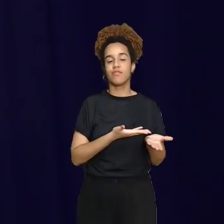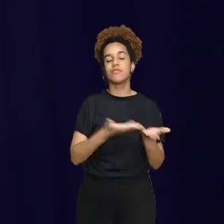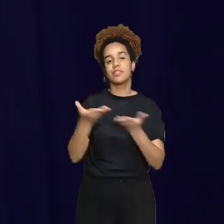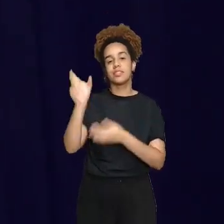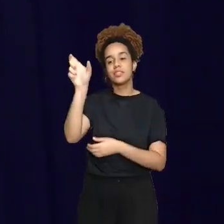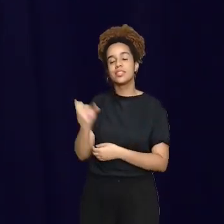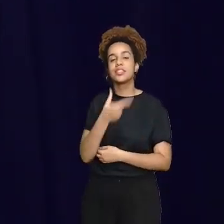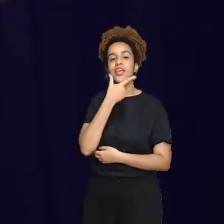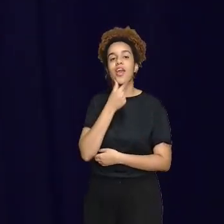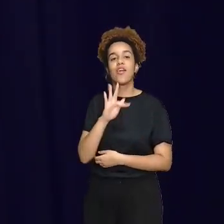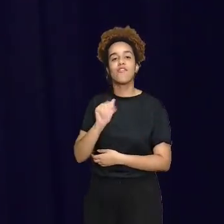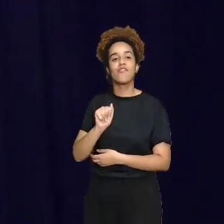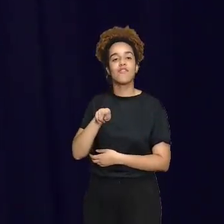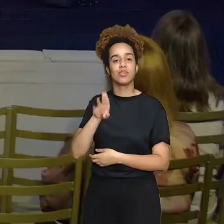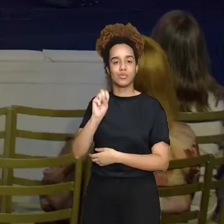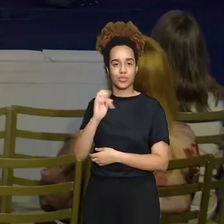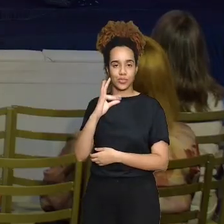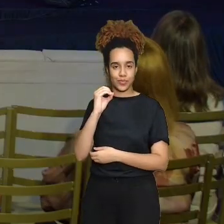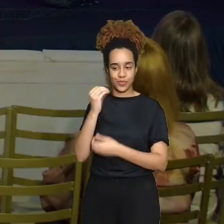Vanin.